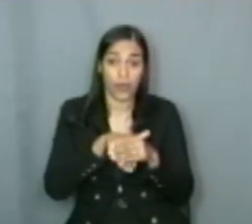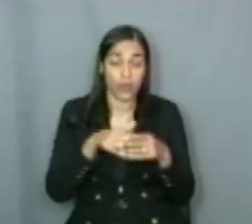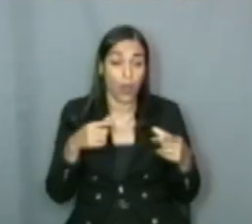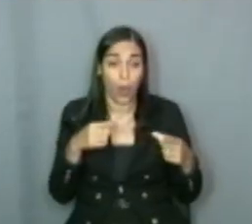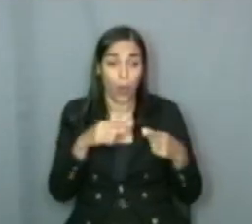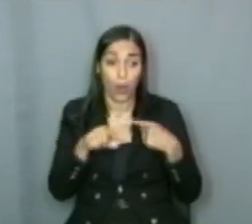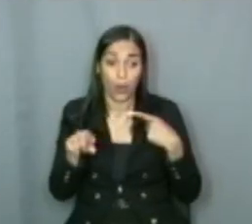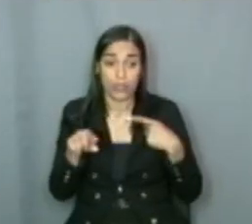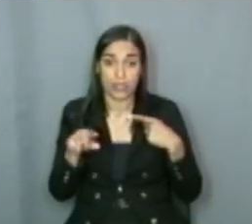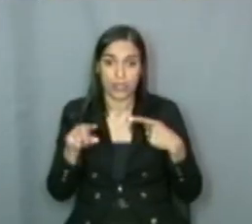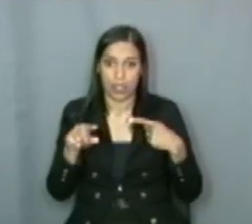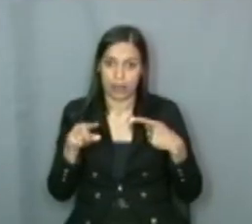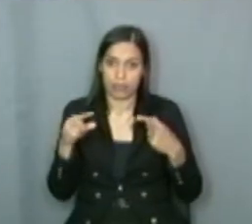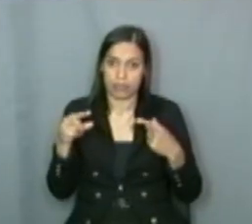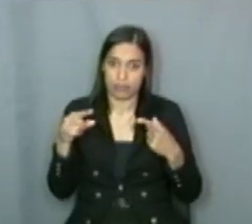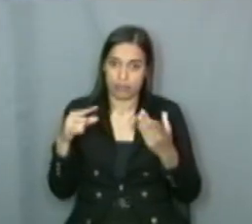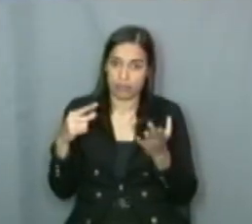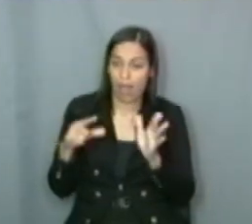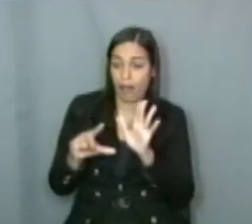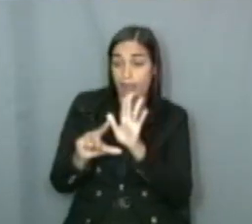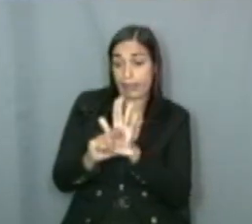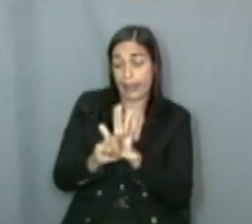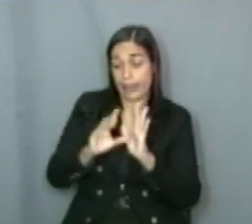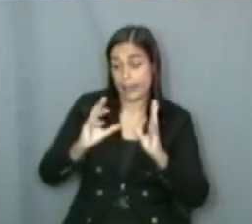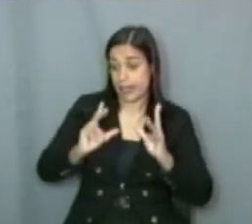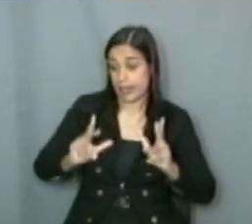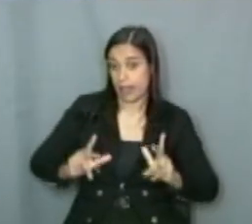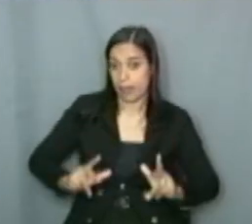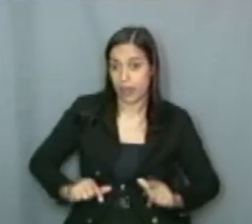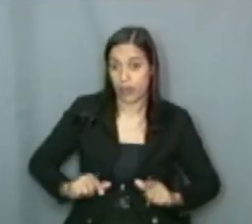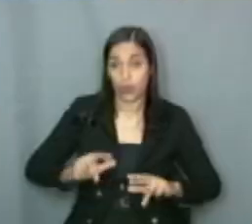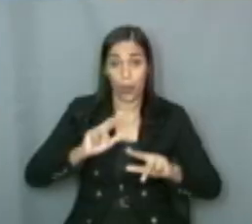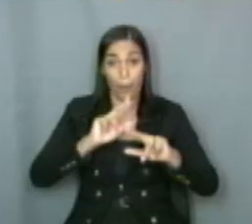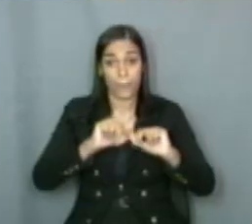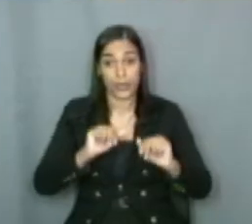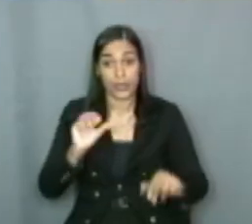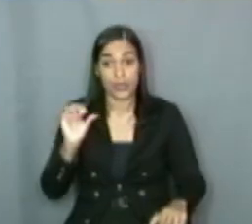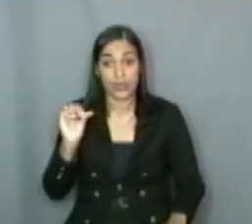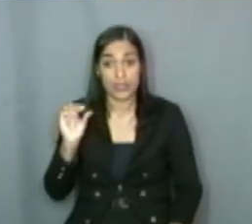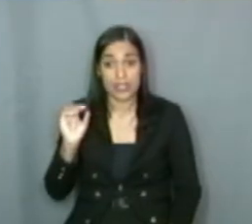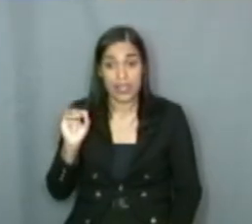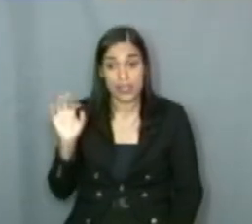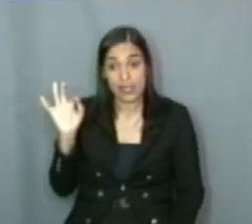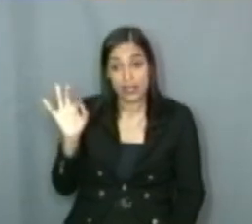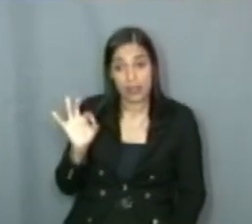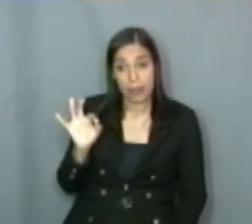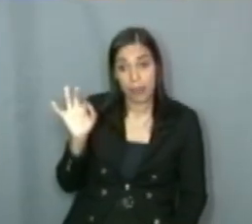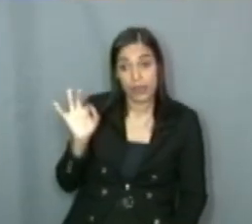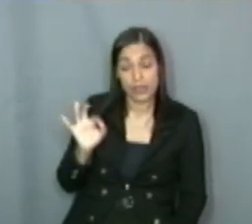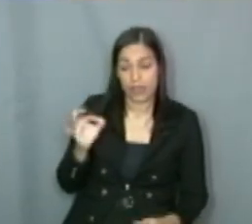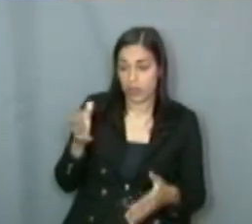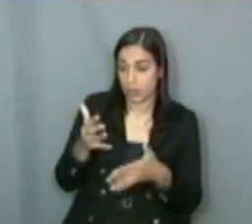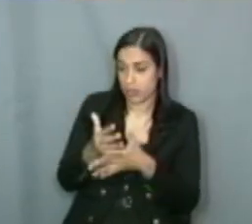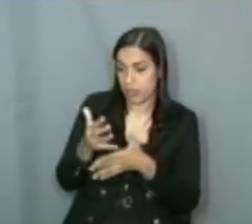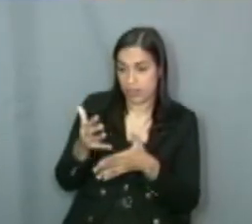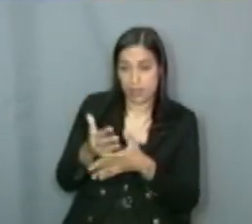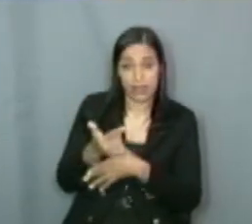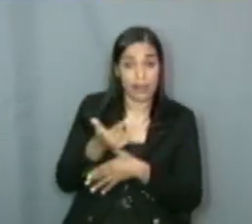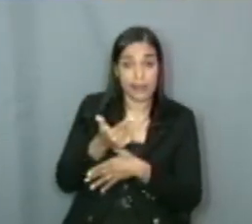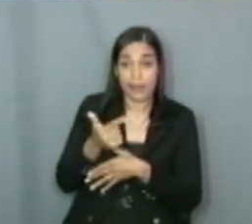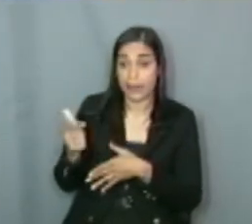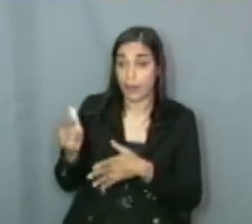saneamento. Por isso que o Recife tem 60% da cidade sem saneamento